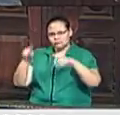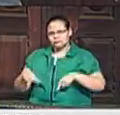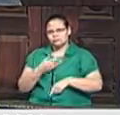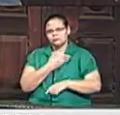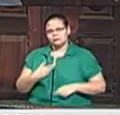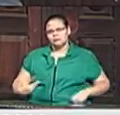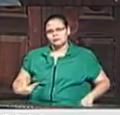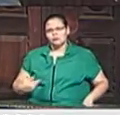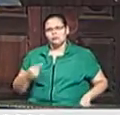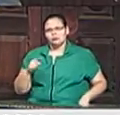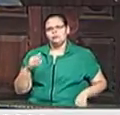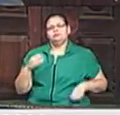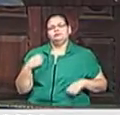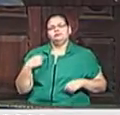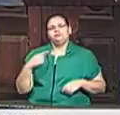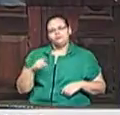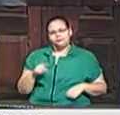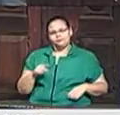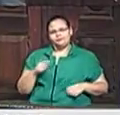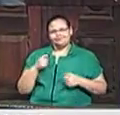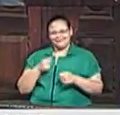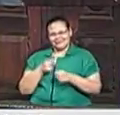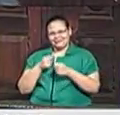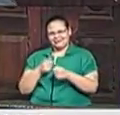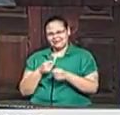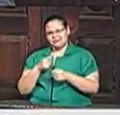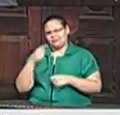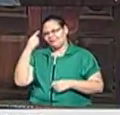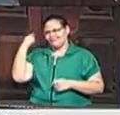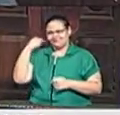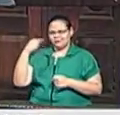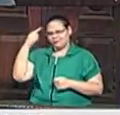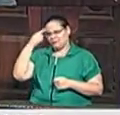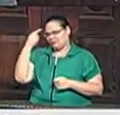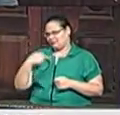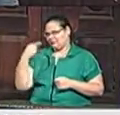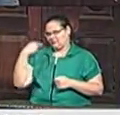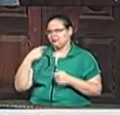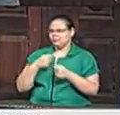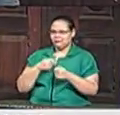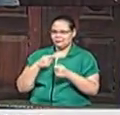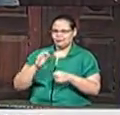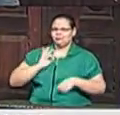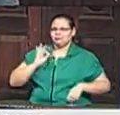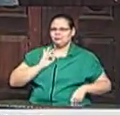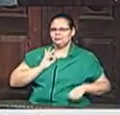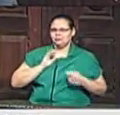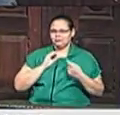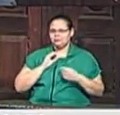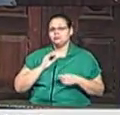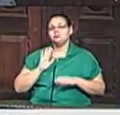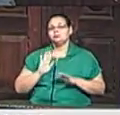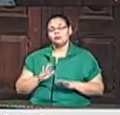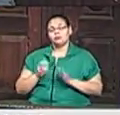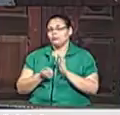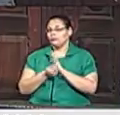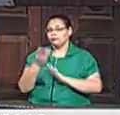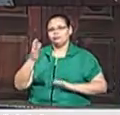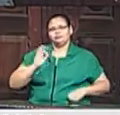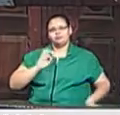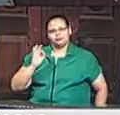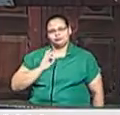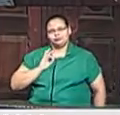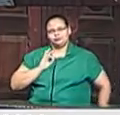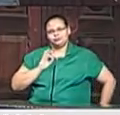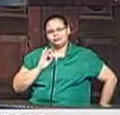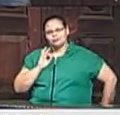em estando do lado que reprimia cumprindo ordens, porque vi, senhor presidente, quero concluir, vários policiais militares do batalhão